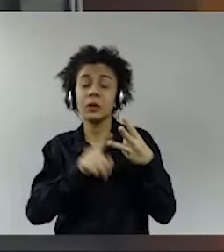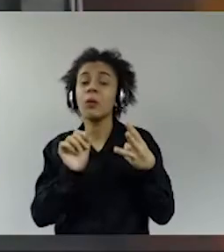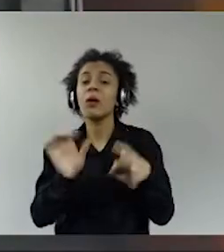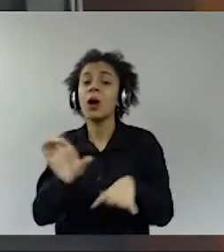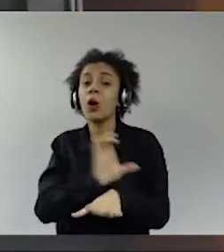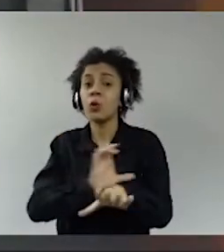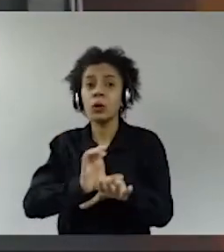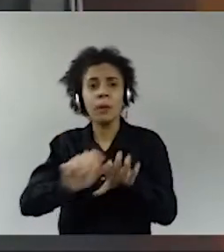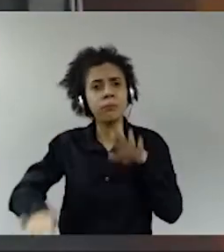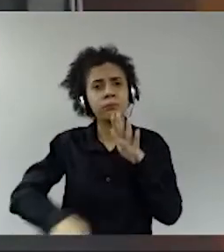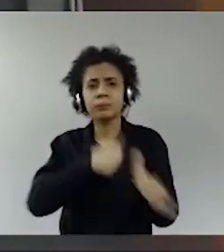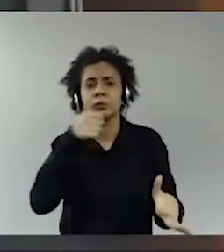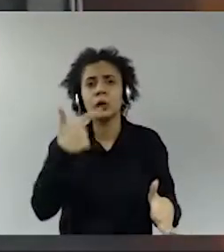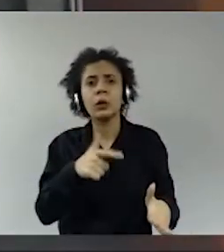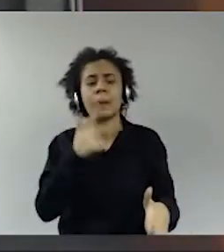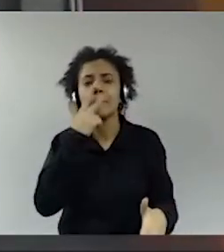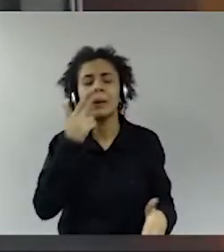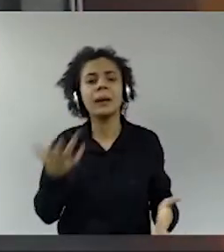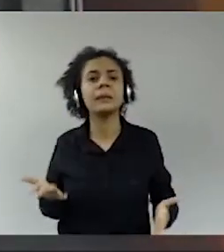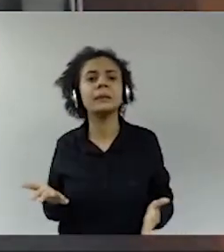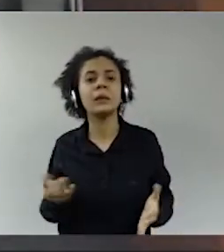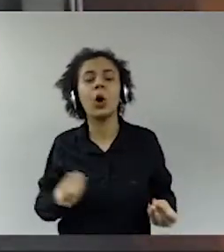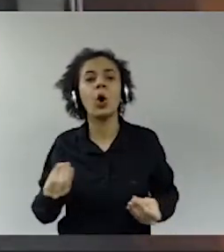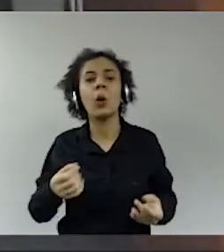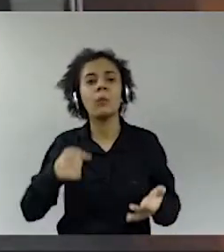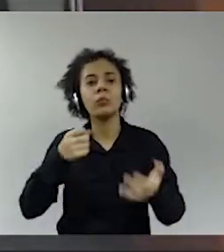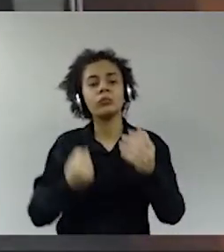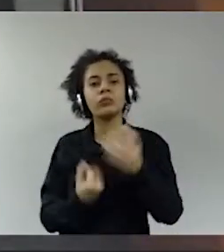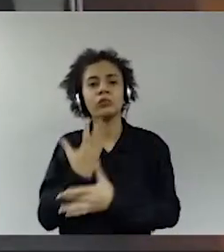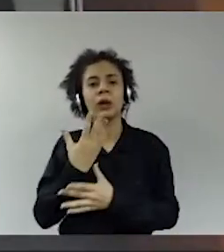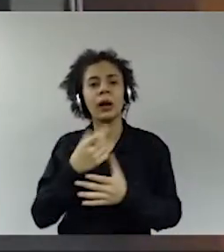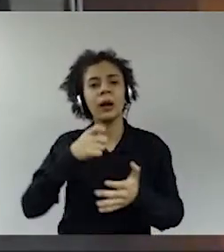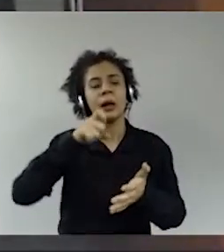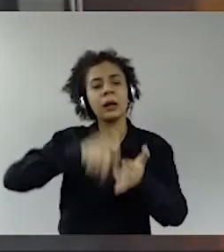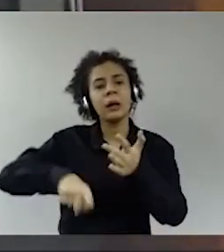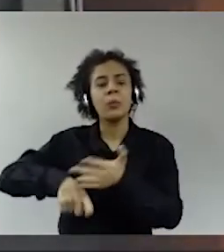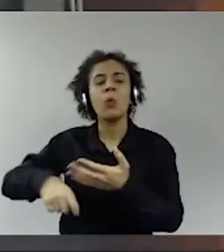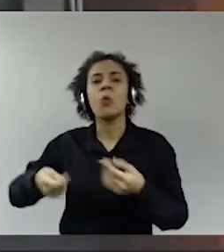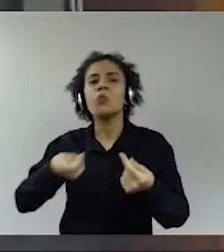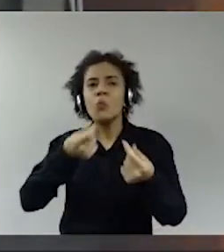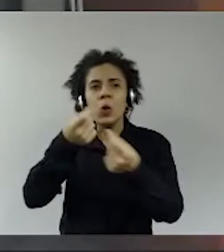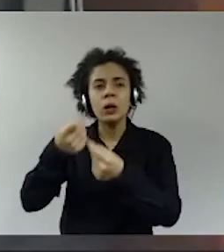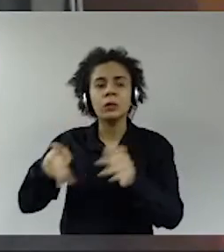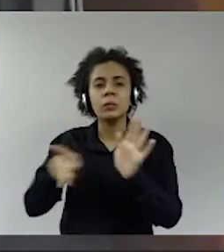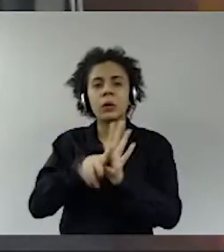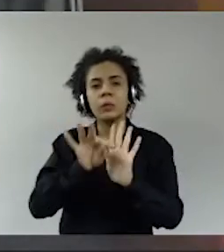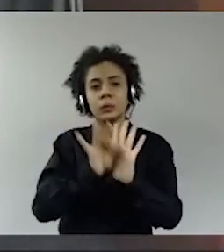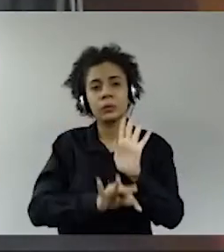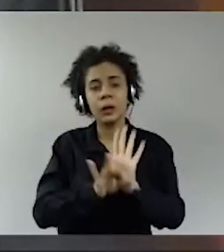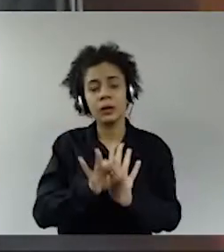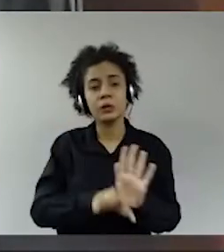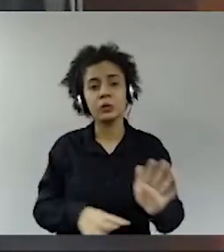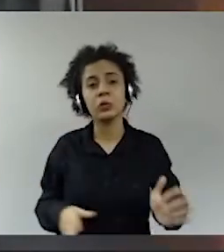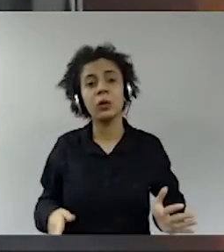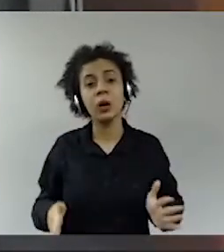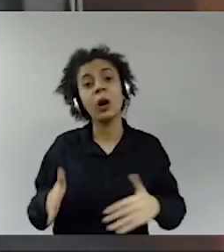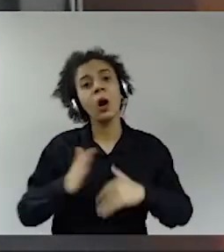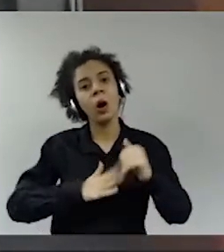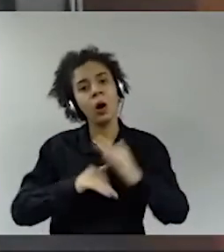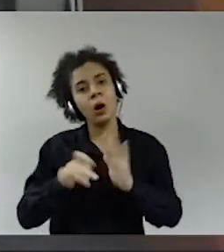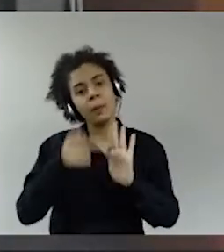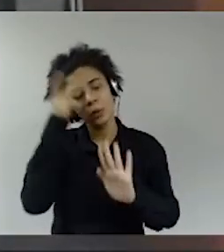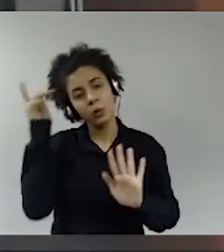vez, não vai ter o fato gerador do tributo, nem a base de cálculo indicados no seu texto. Isso vai ser obra do